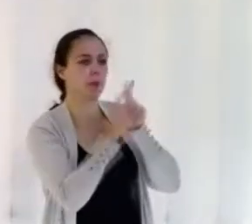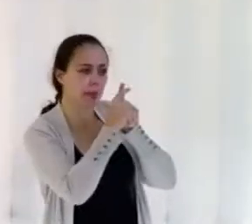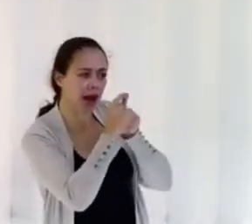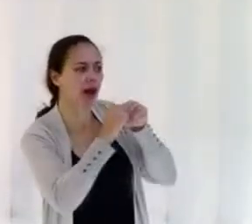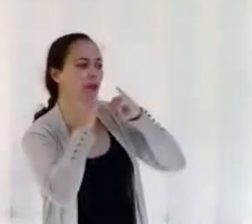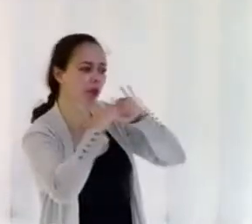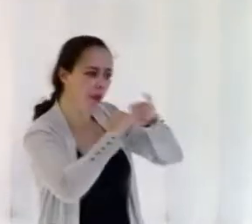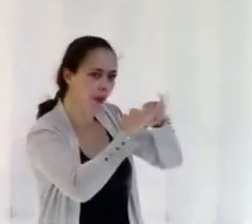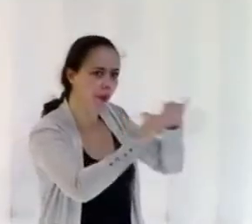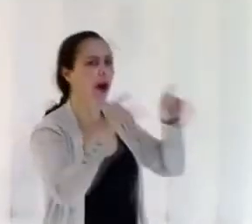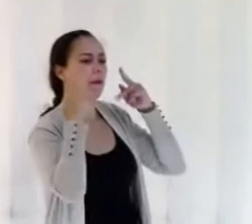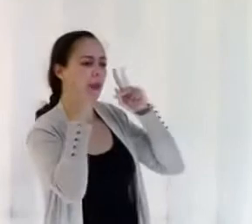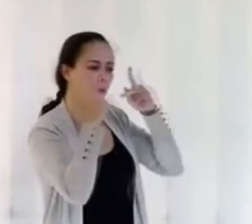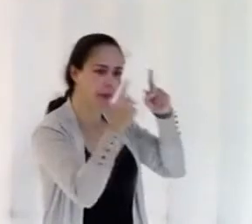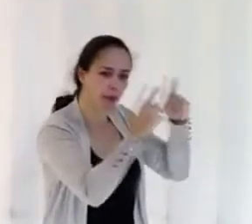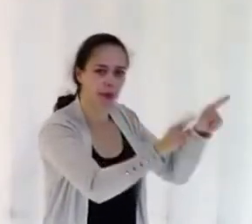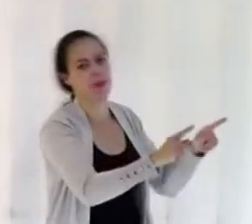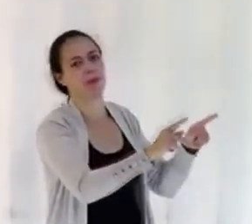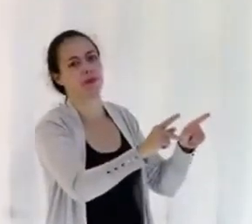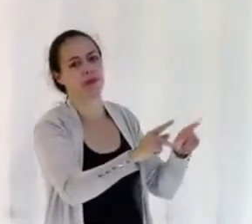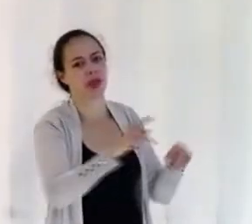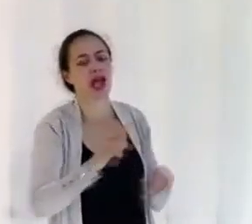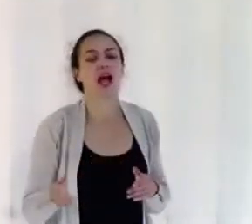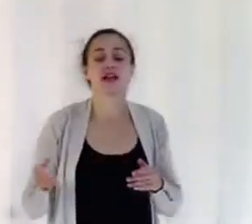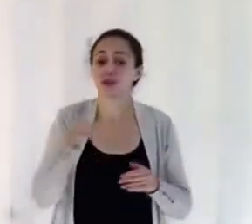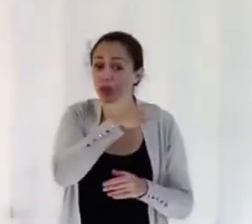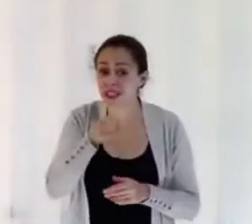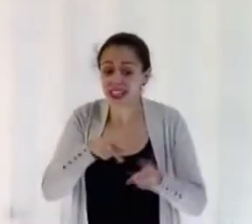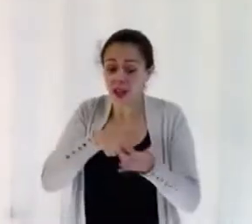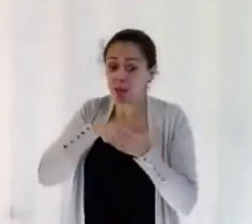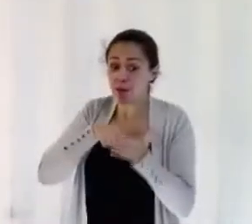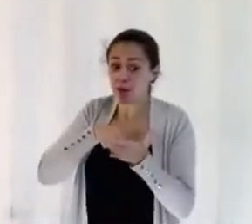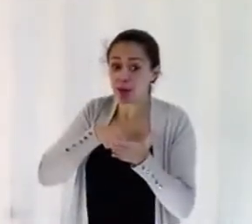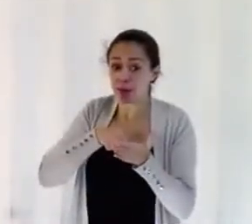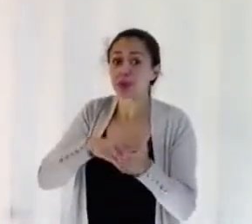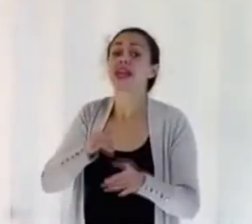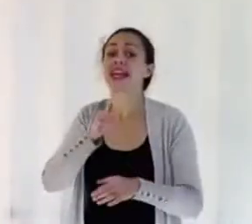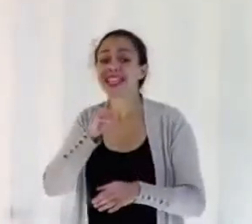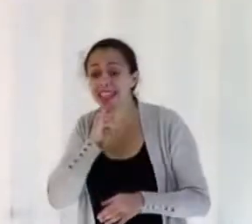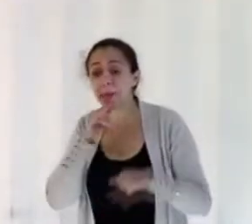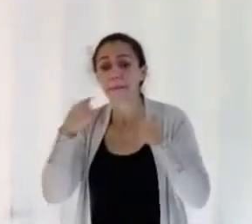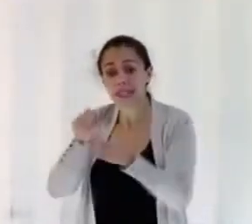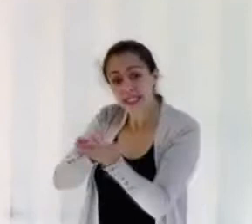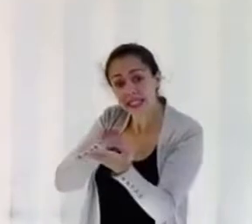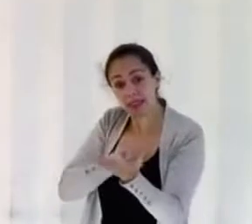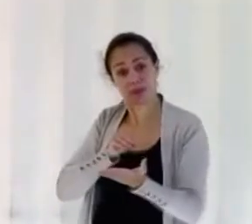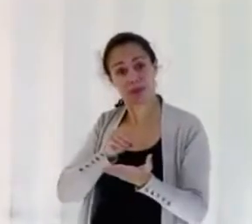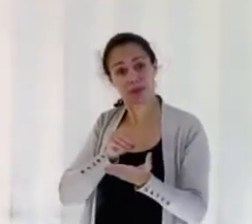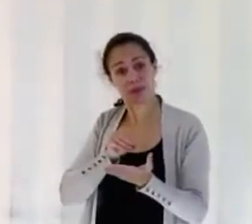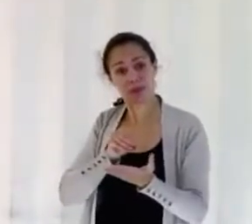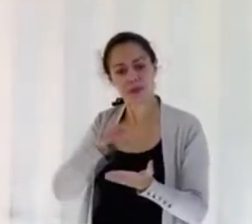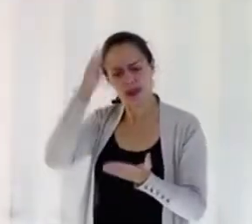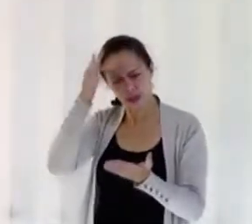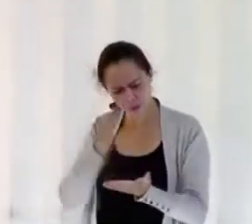Deus. Considere a vida deles, pois eles foram um bom exemplo. Por isso, imite a fé que tiveram.